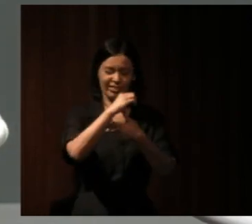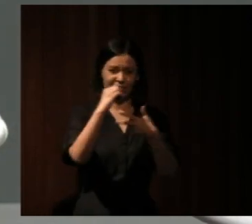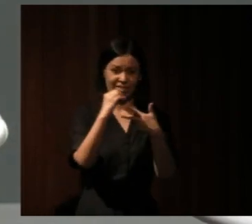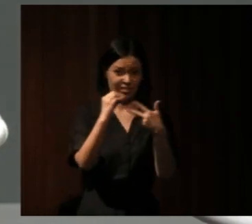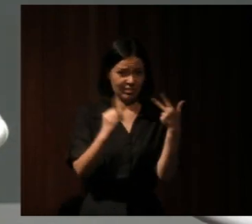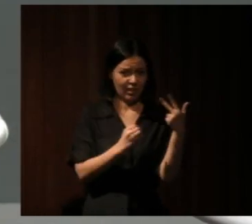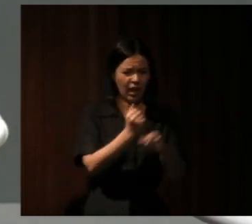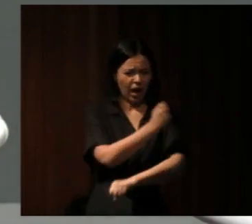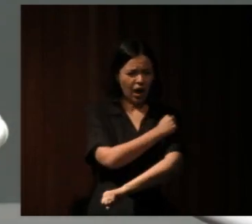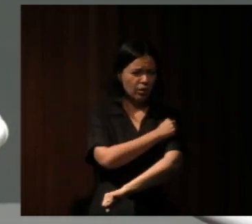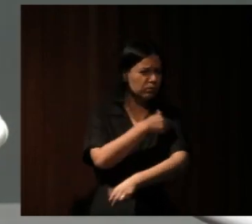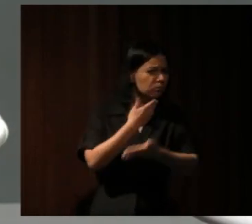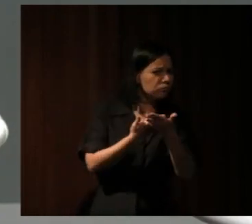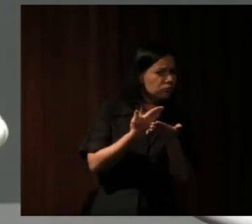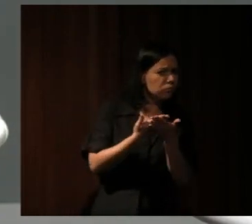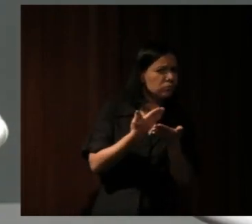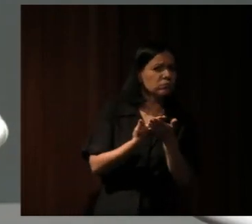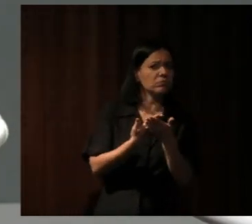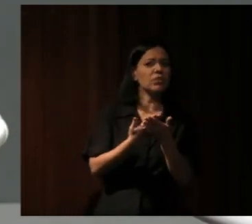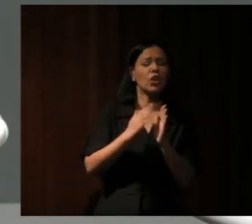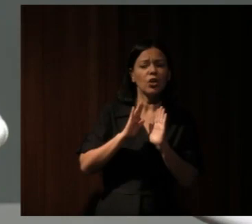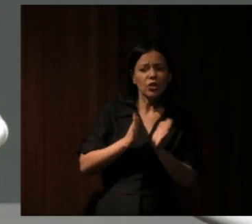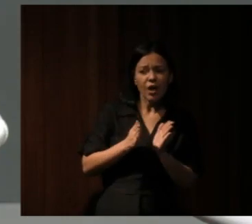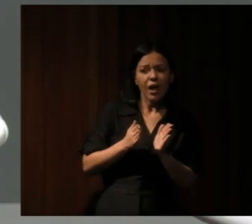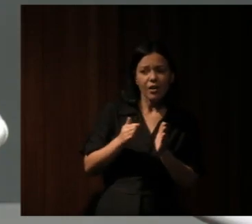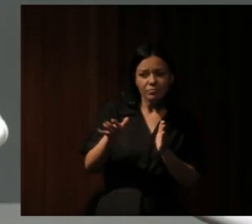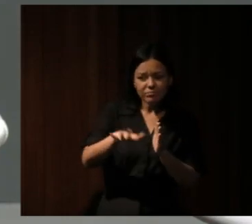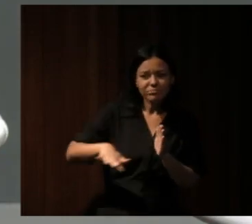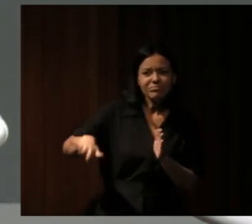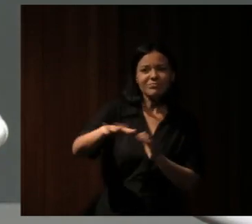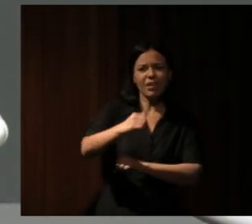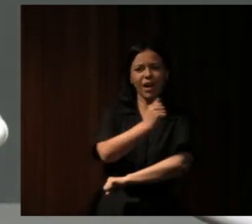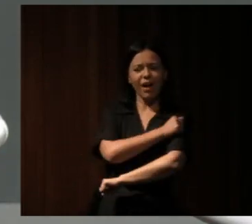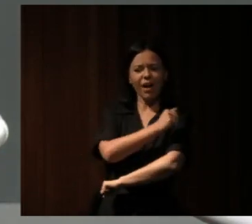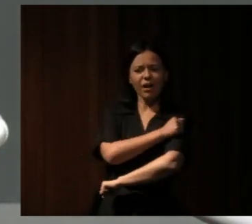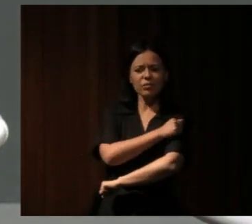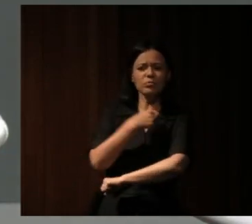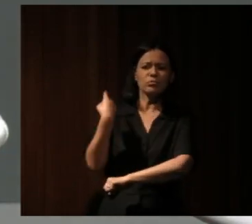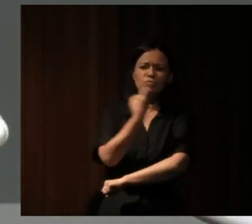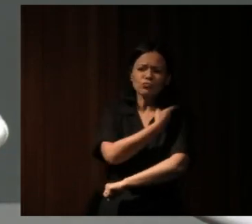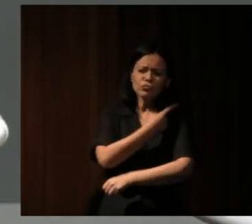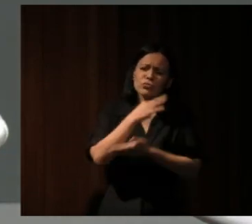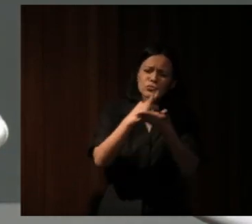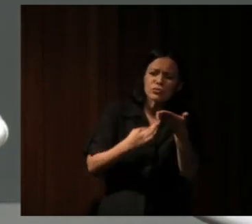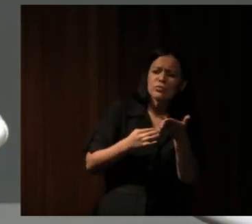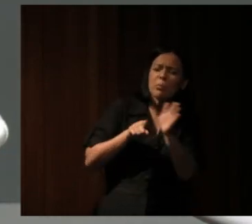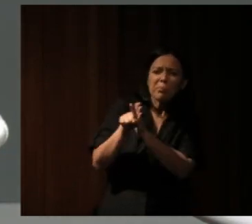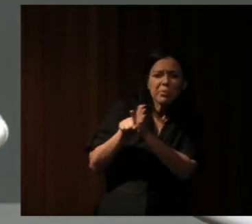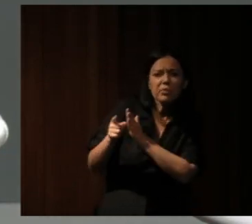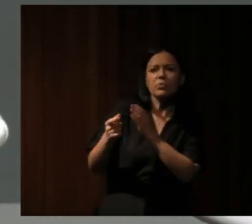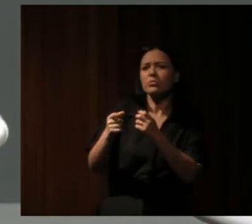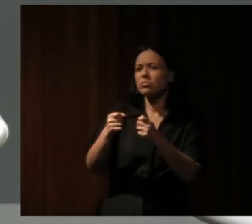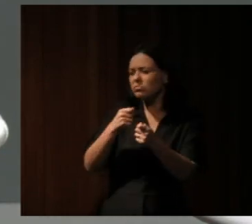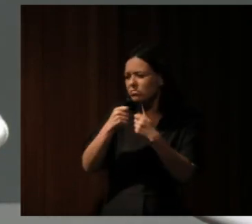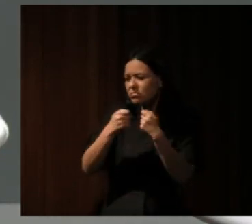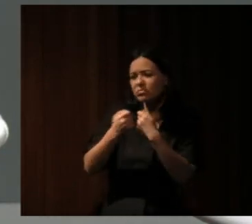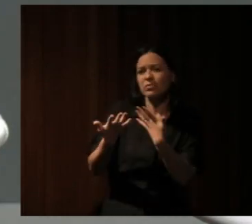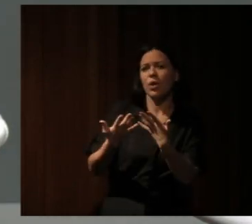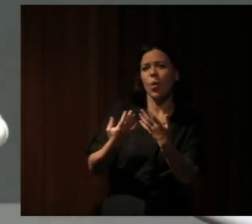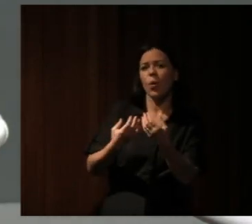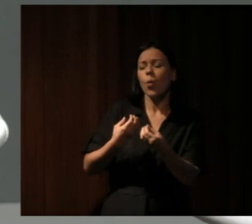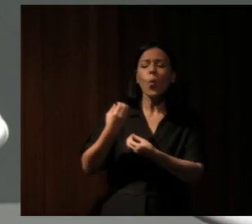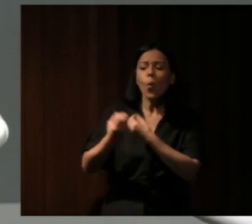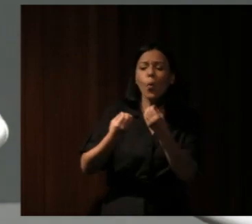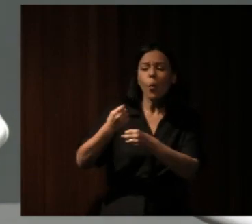gente fez uma matéria ali com os estudantes que que iam prestar o Enem naquele ano como é como é que era ali como é que tava sendo ali como que tinha sido a preparação